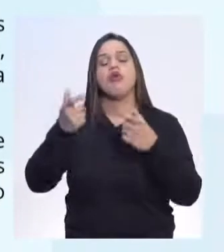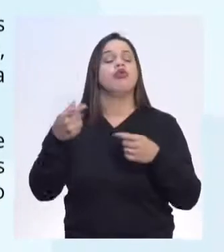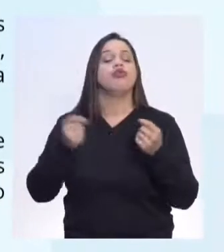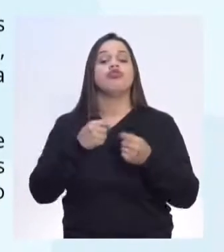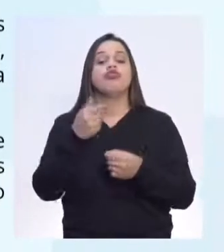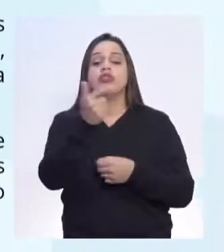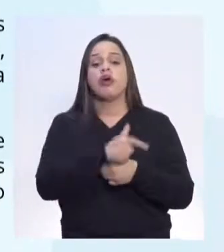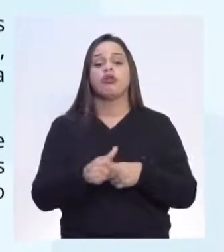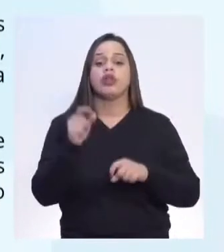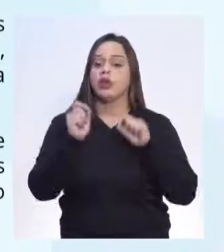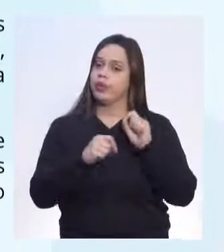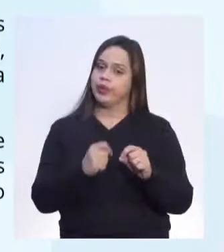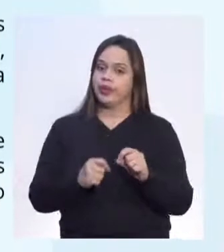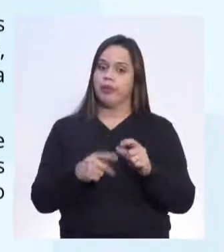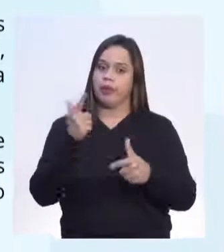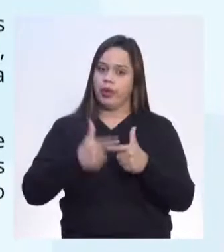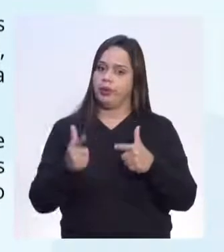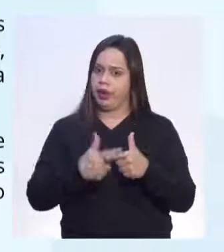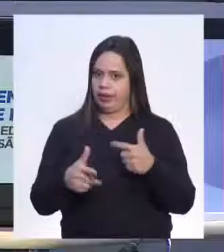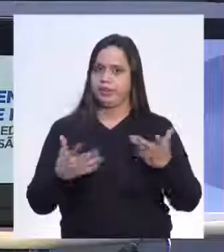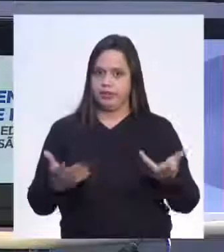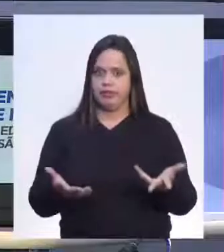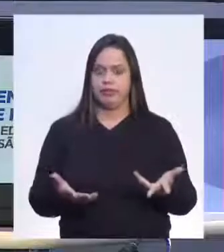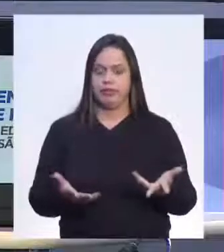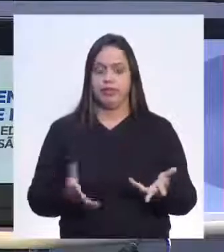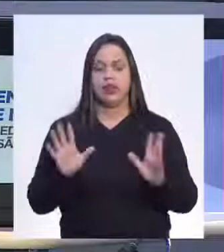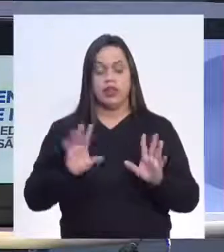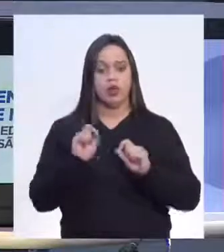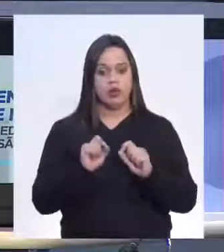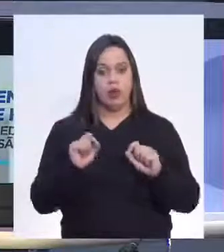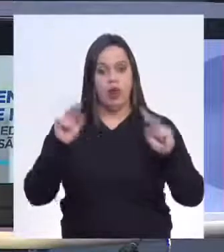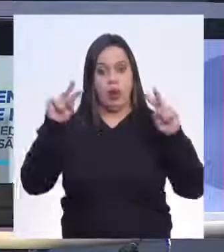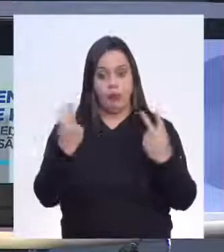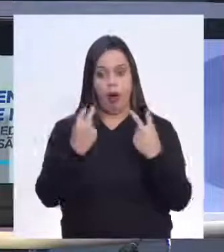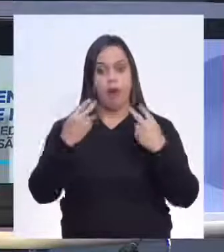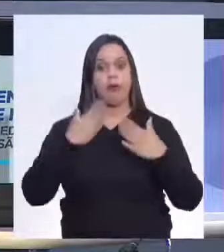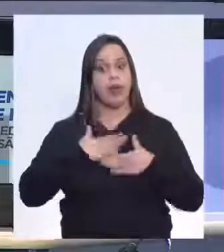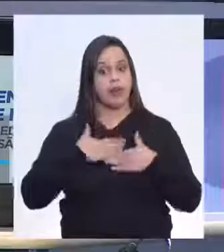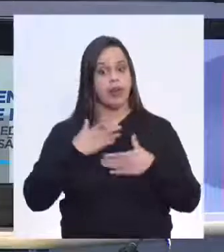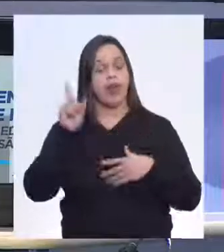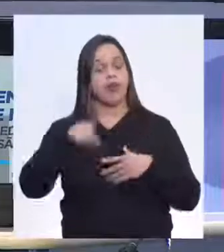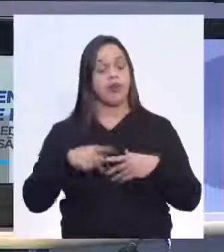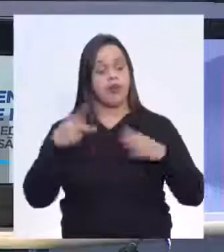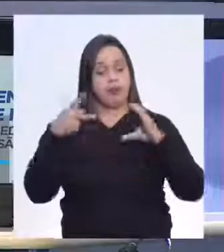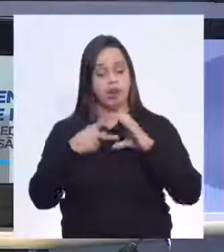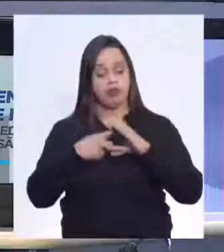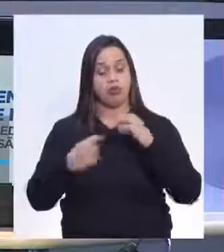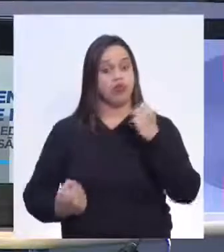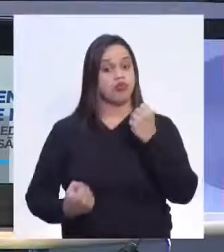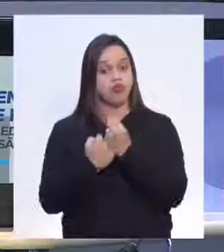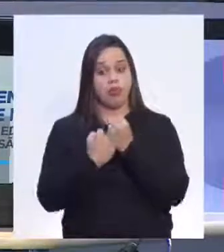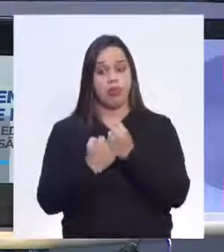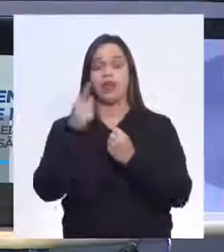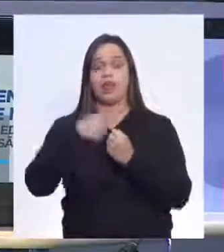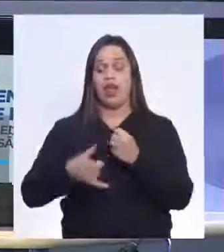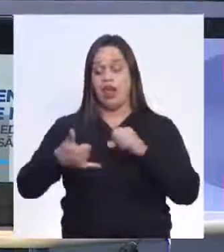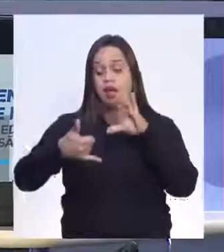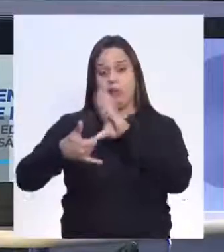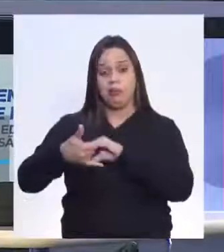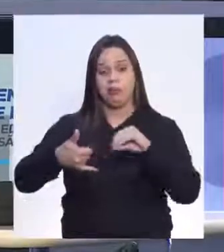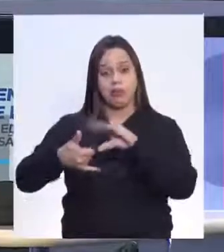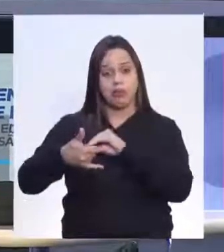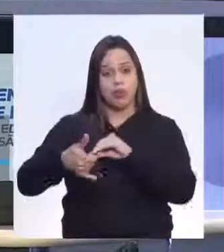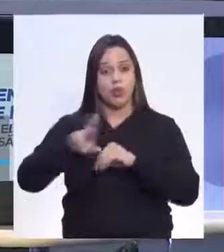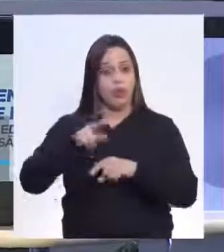de edição. Foca aqui em mim. Podcast é um suporte em que a gente grava áudio,